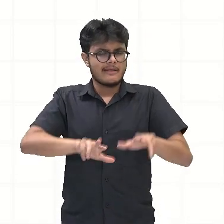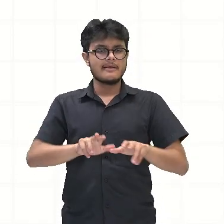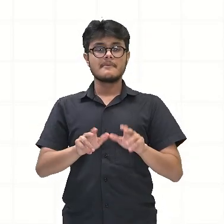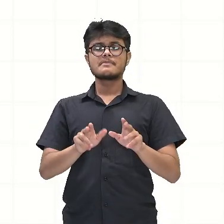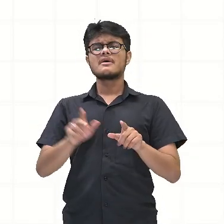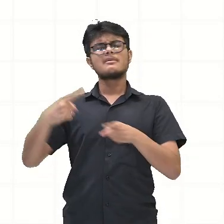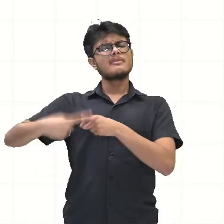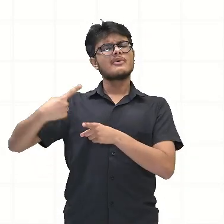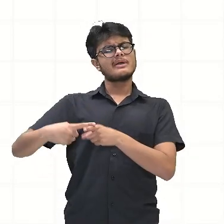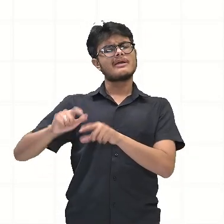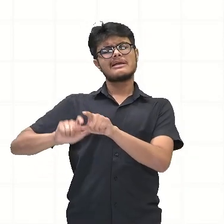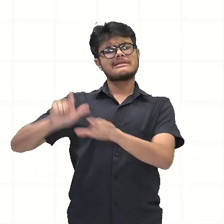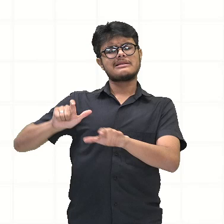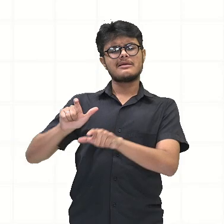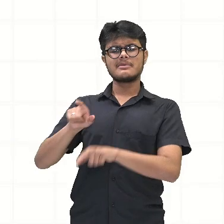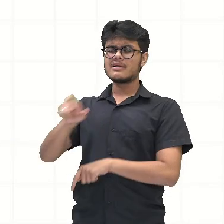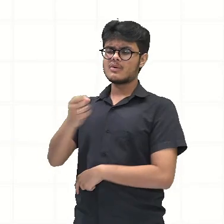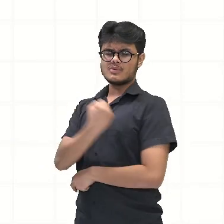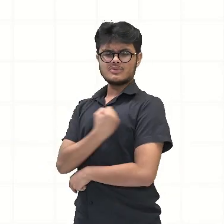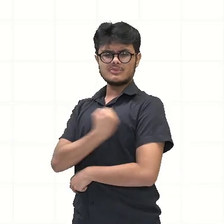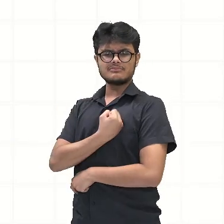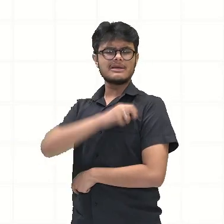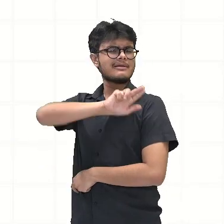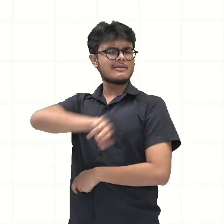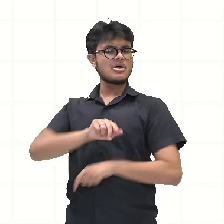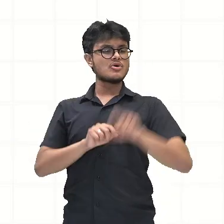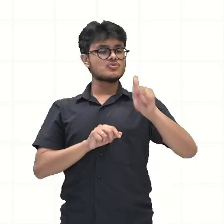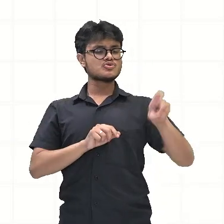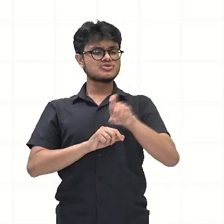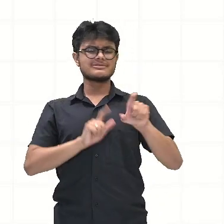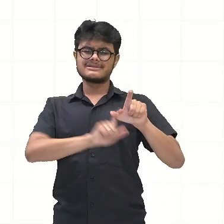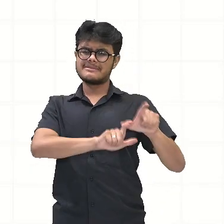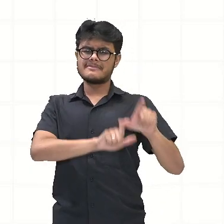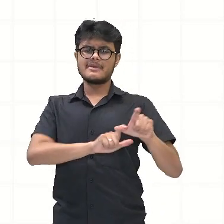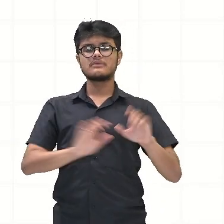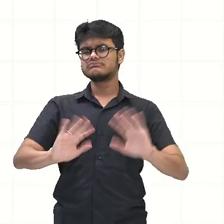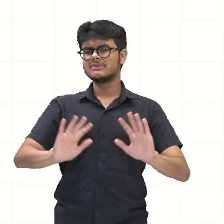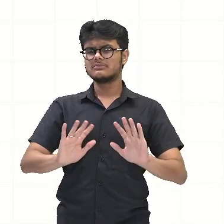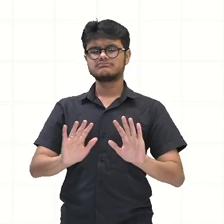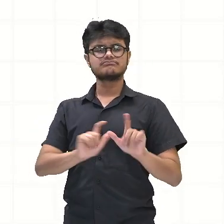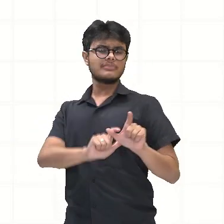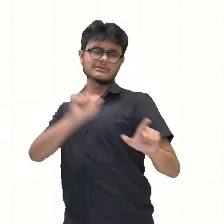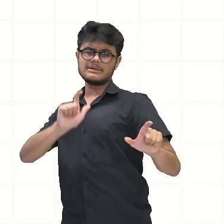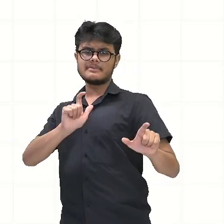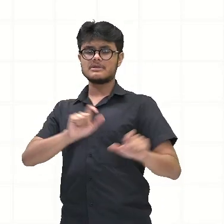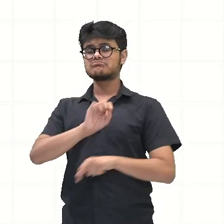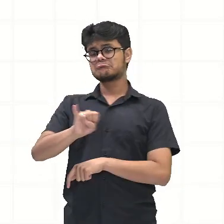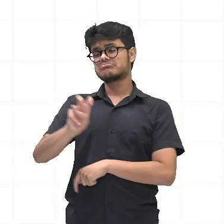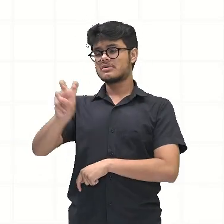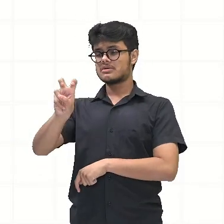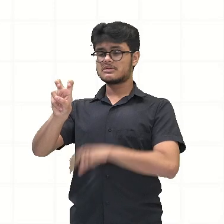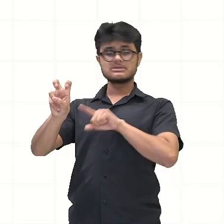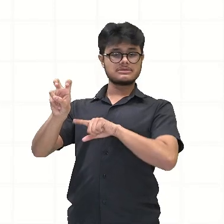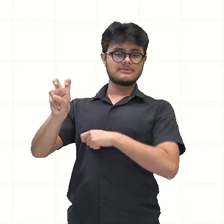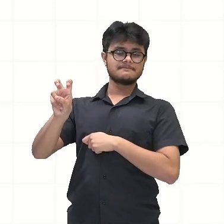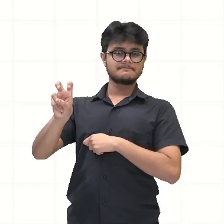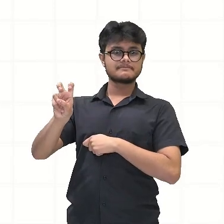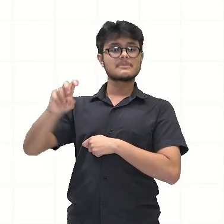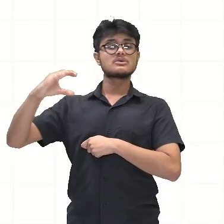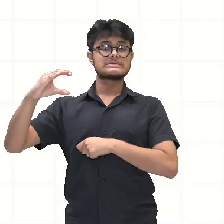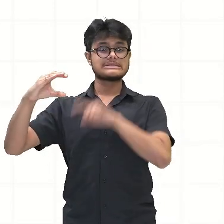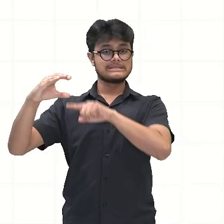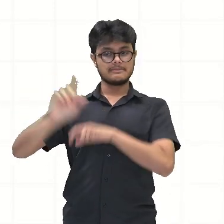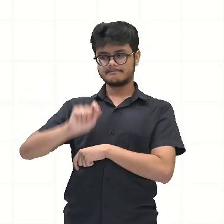termo independente? Porque ele não depende de x, tá bom? Como ele não tem nenhum x nessa parcela, ele é conhecido como